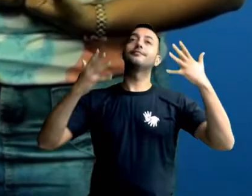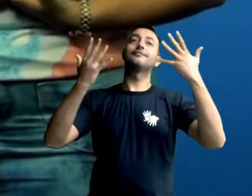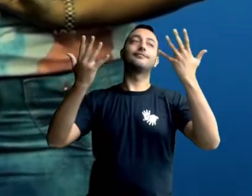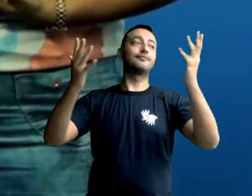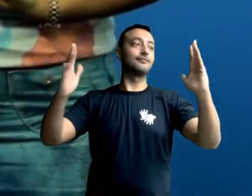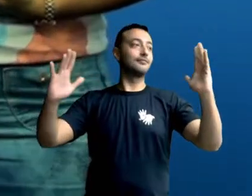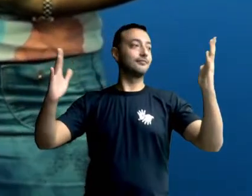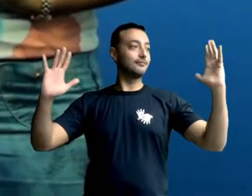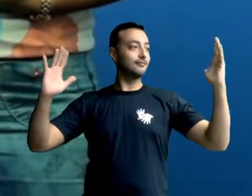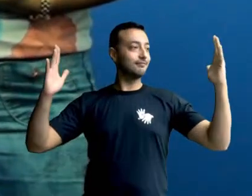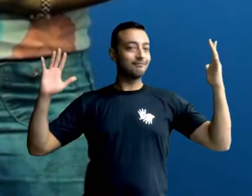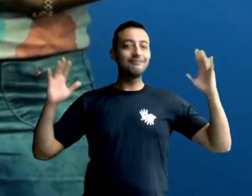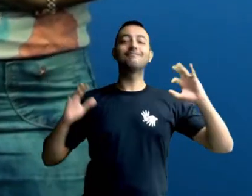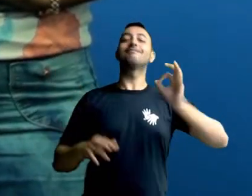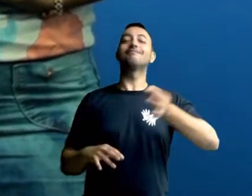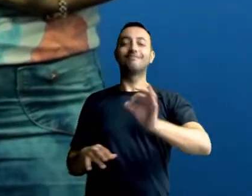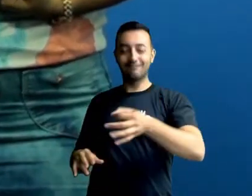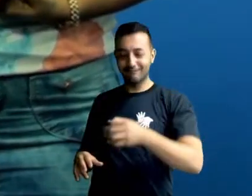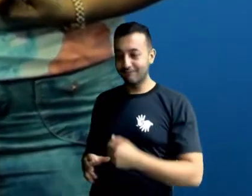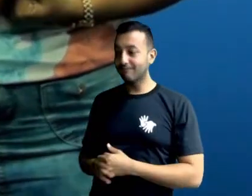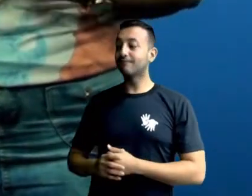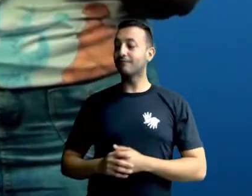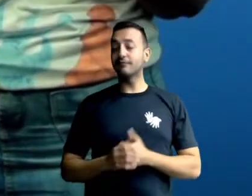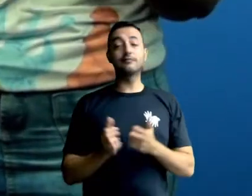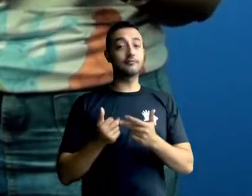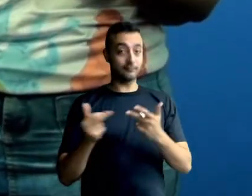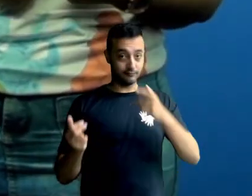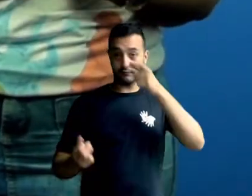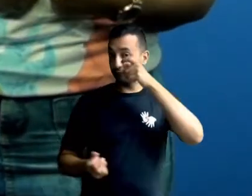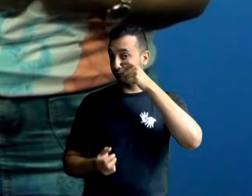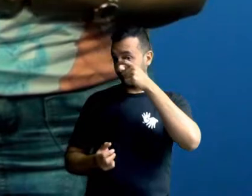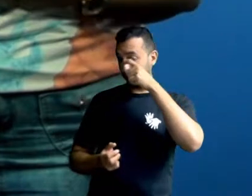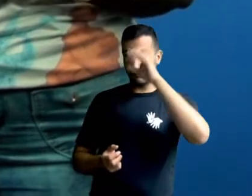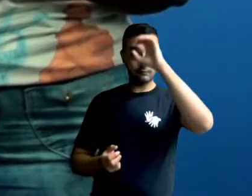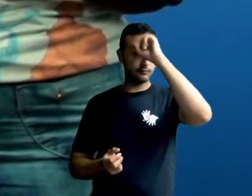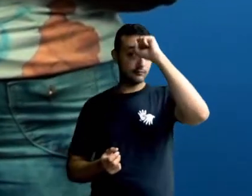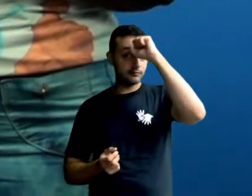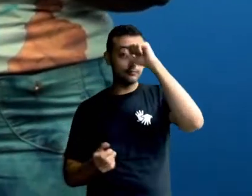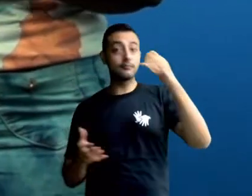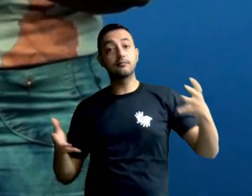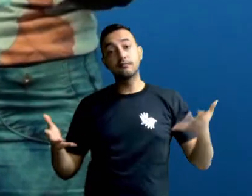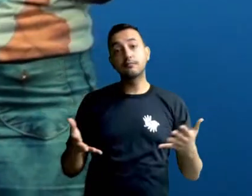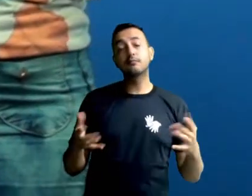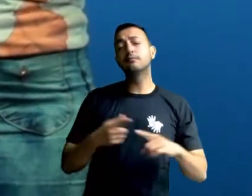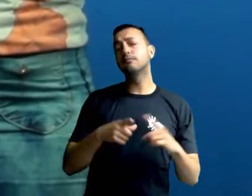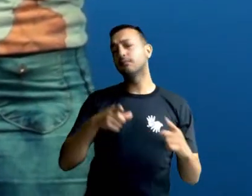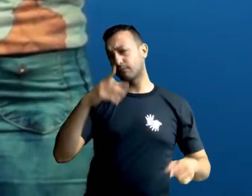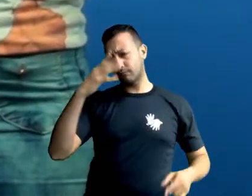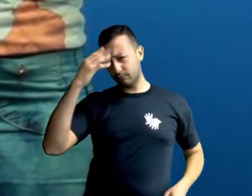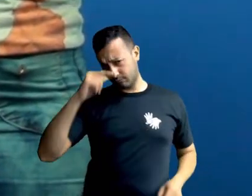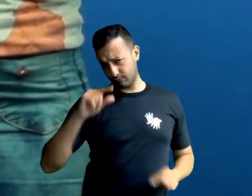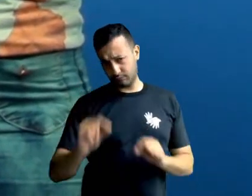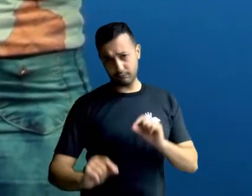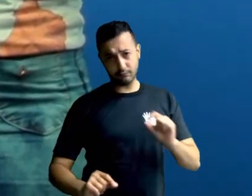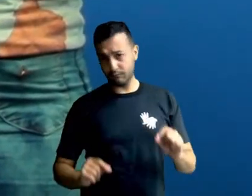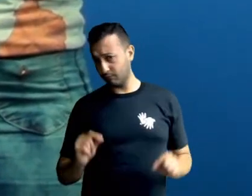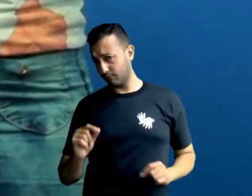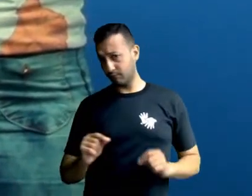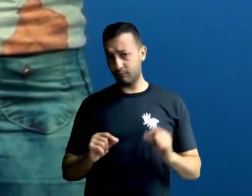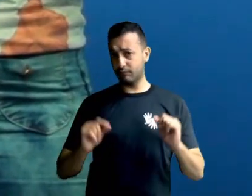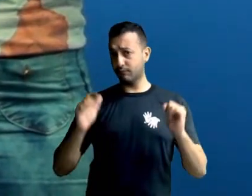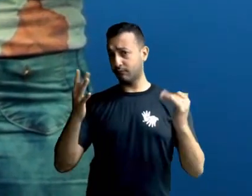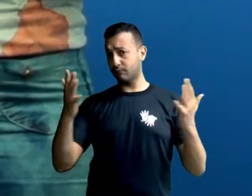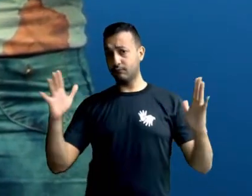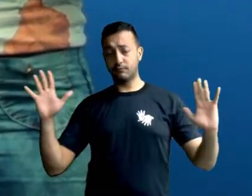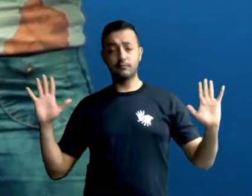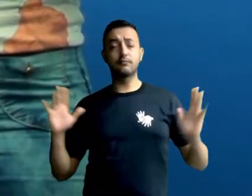meio ambiente, isso mesmo. Coisas bem interessantes que vamos aprender agora. Mas você sabe o que é